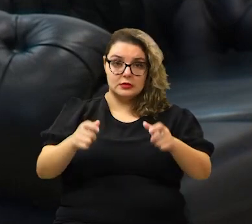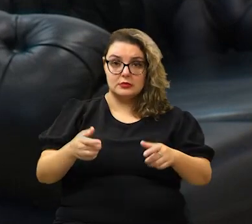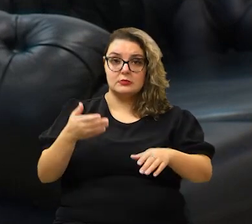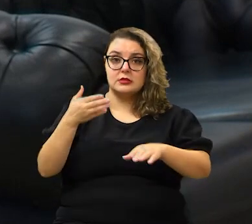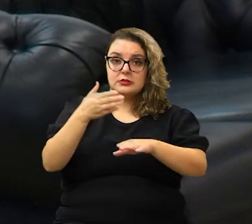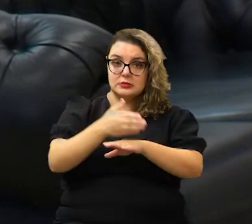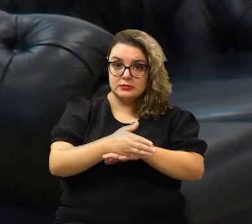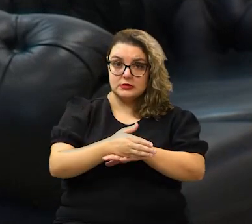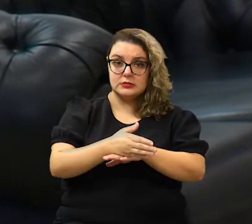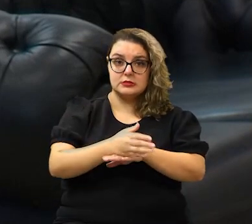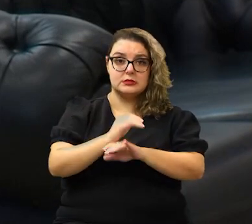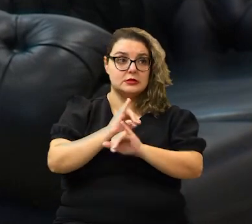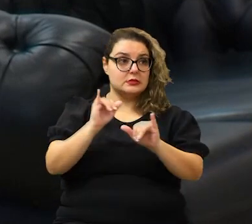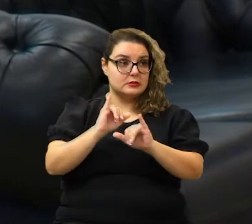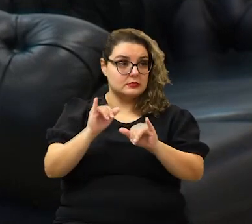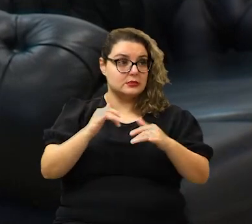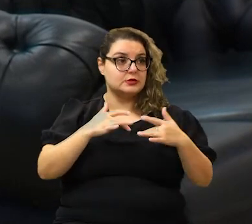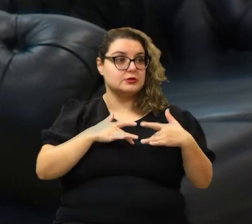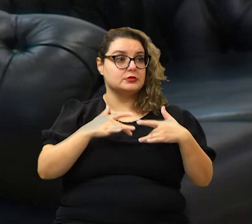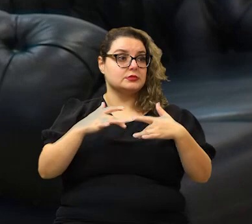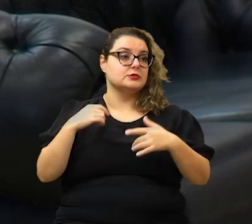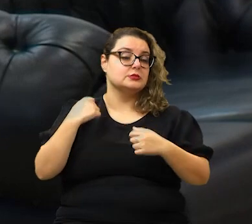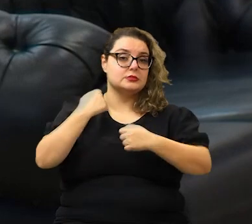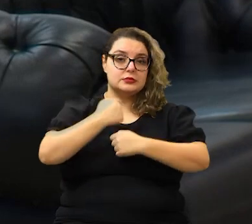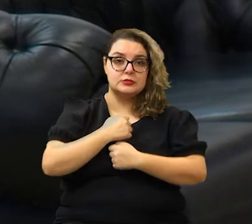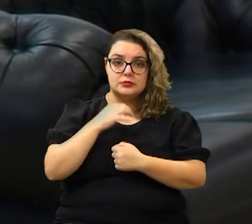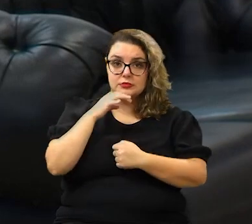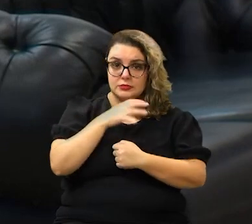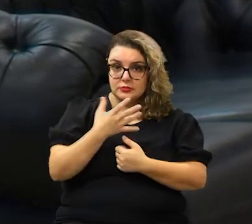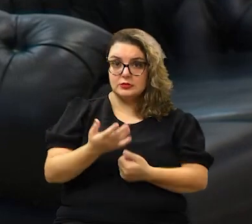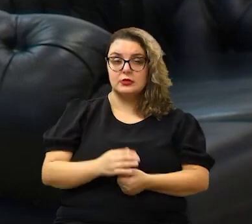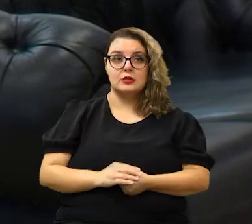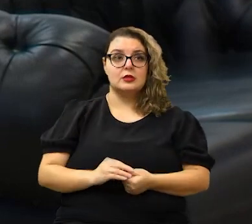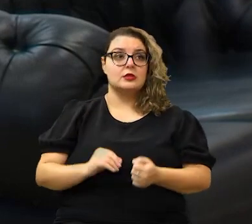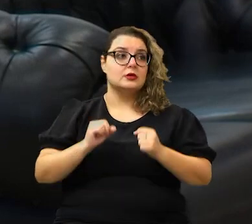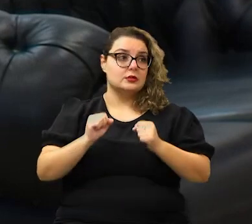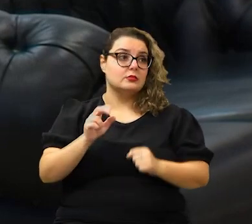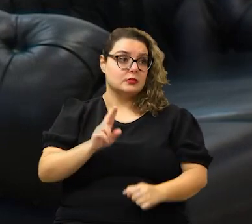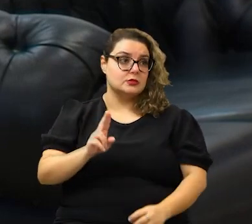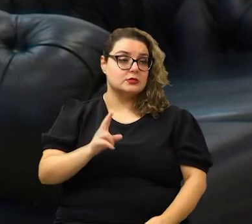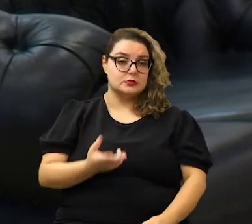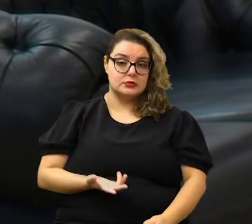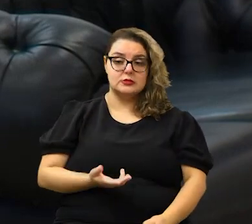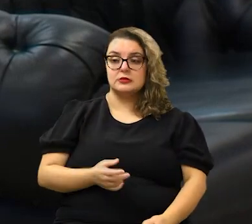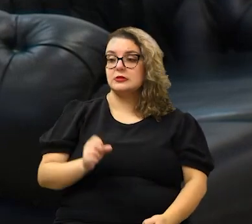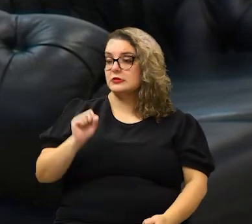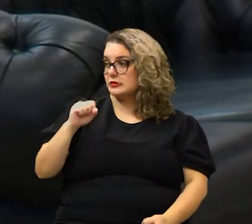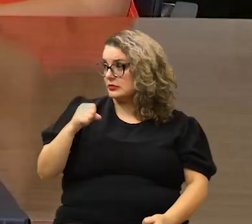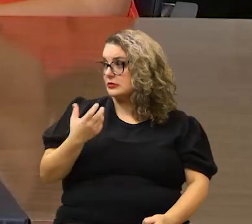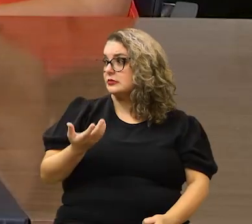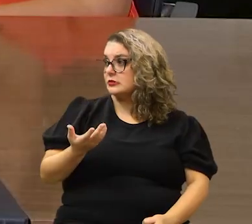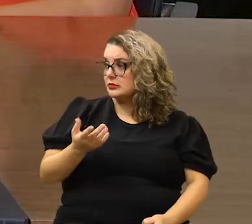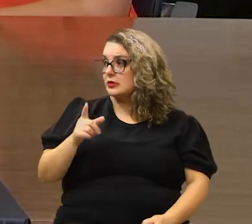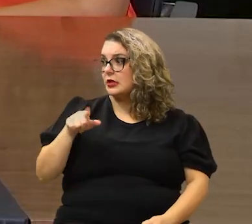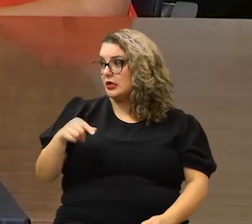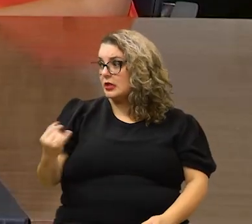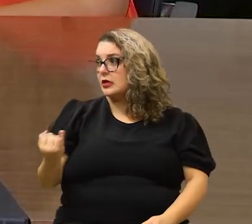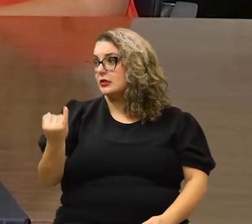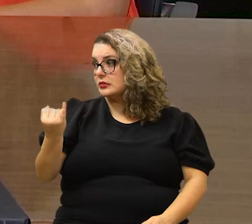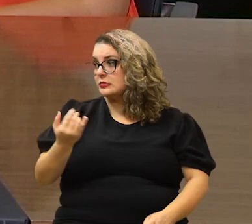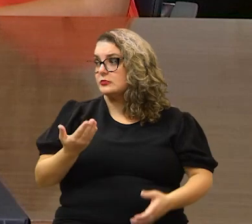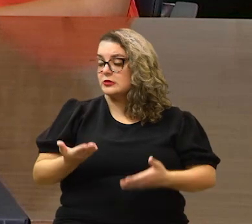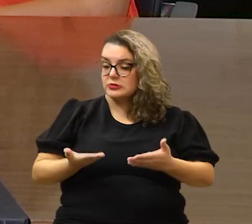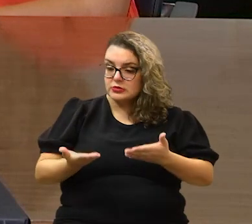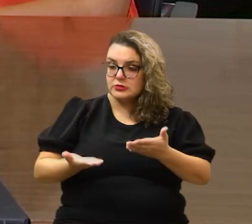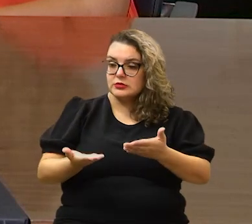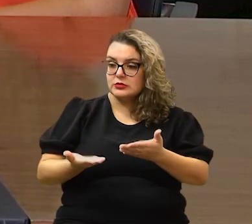que as pessoas participem da campanha do agasalho, doando artigos que possam ser usados, né? Isso, e é bem